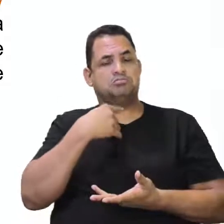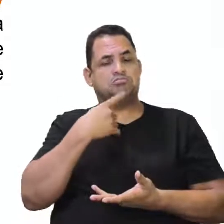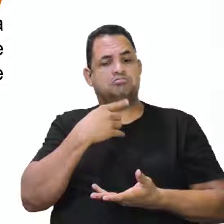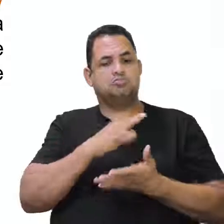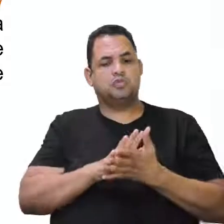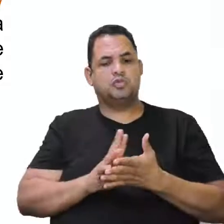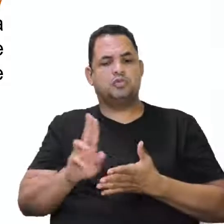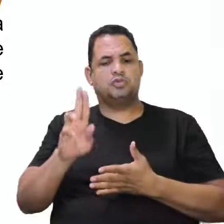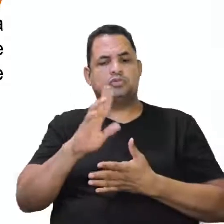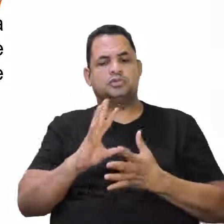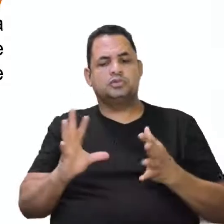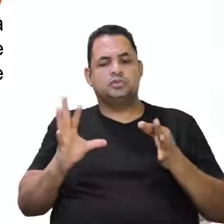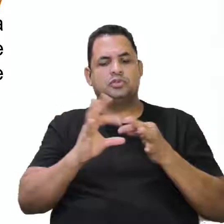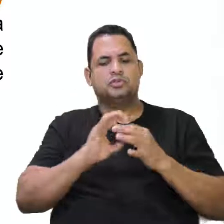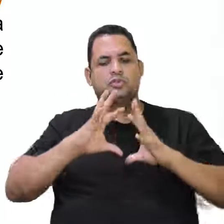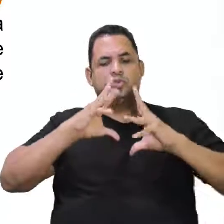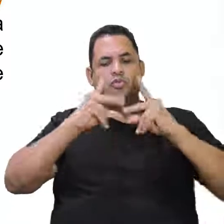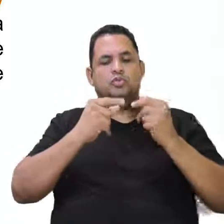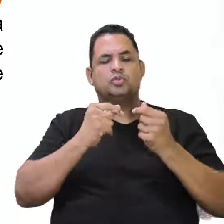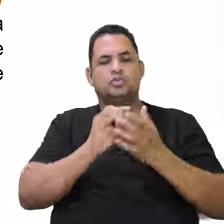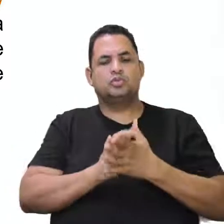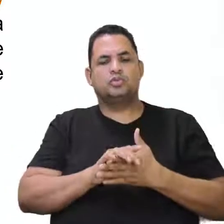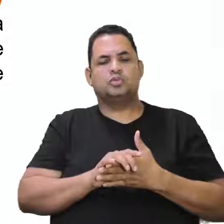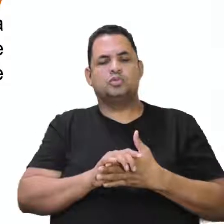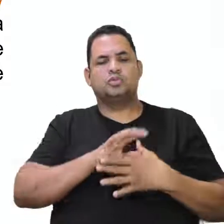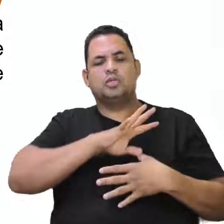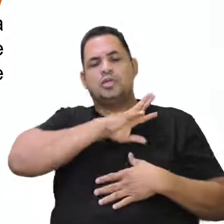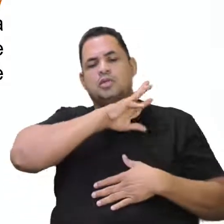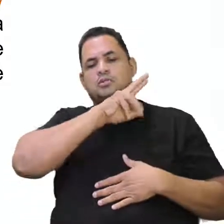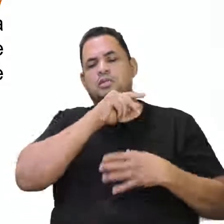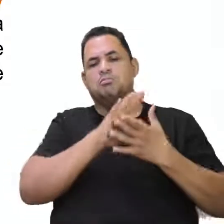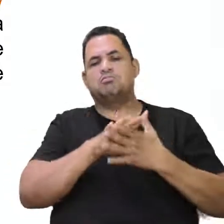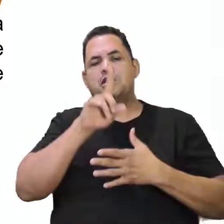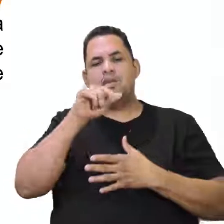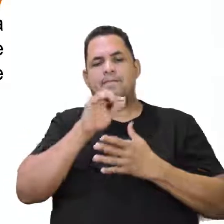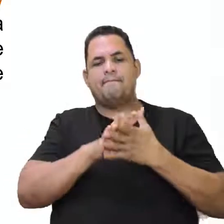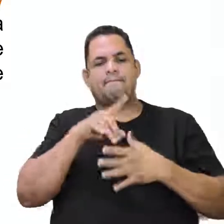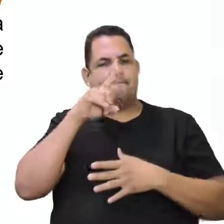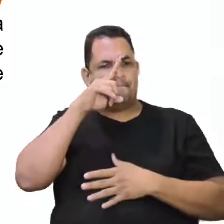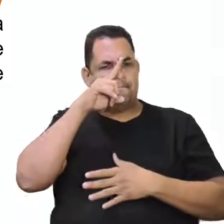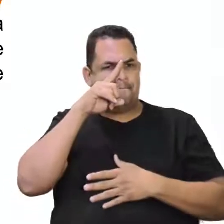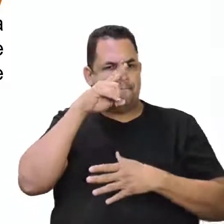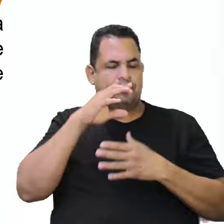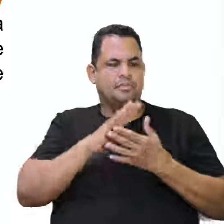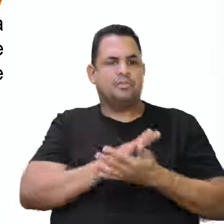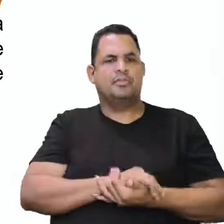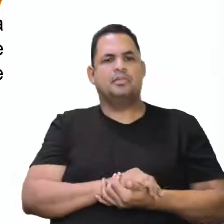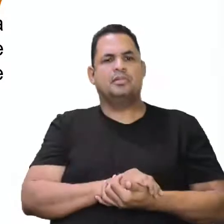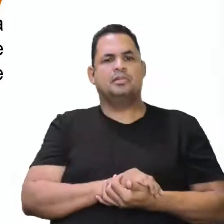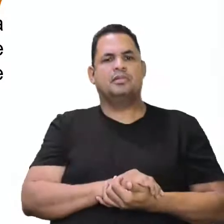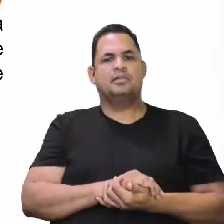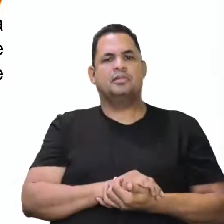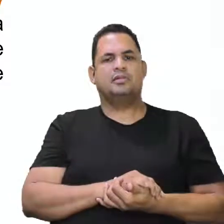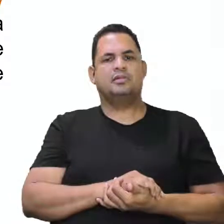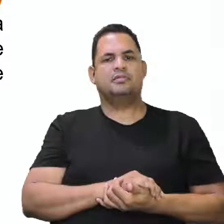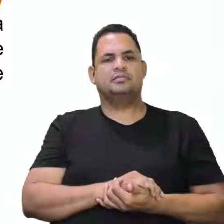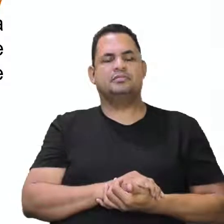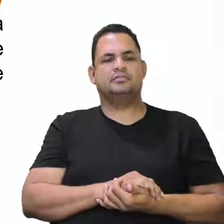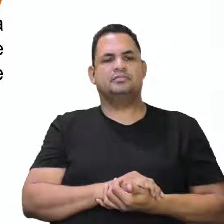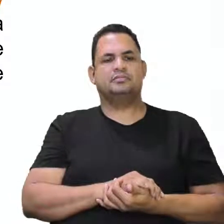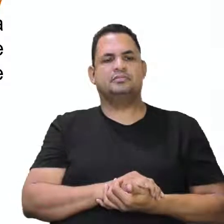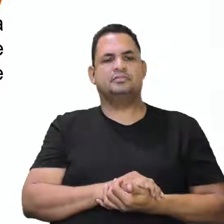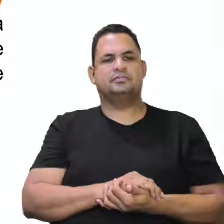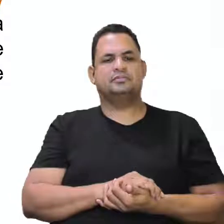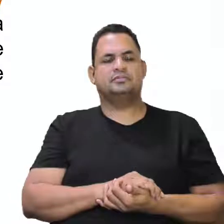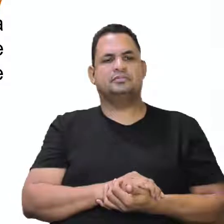usar no contexto de todo animal é perigoso. Então, aqui seria no, No animal is